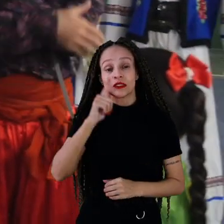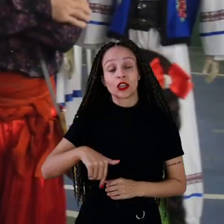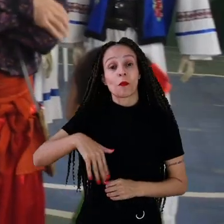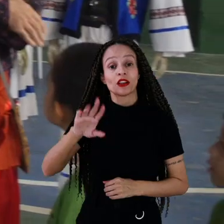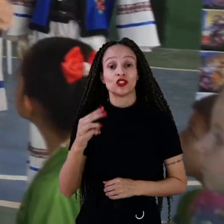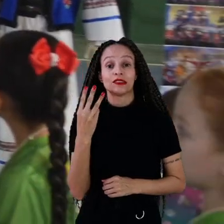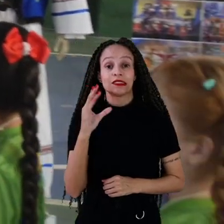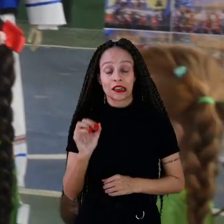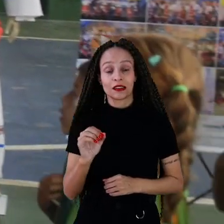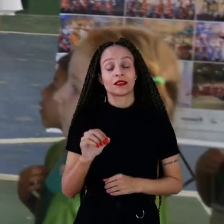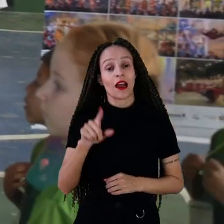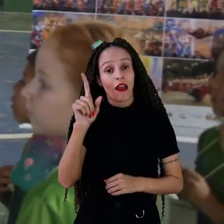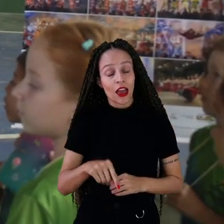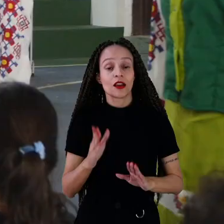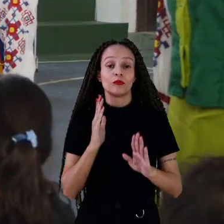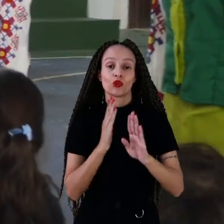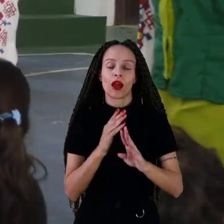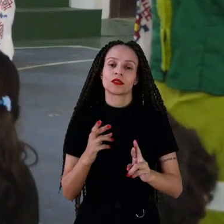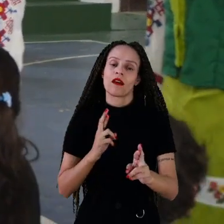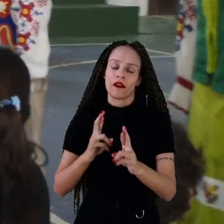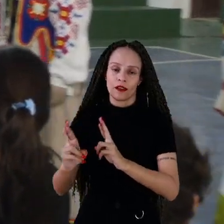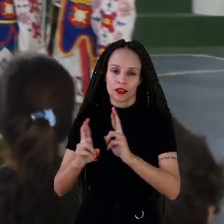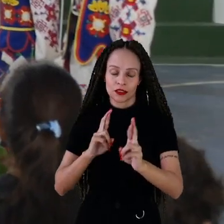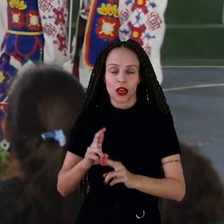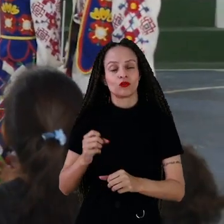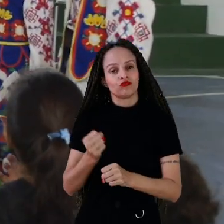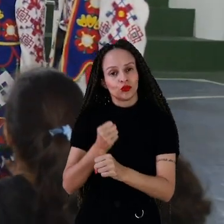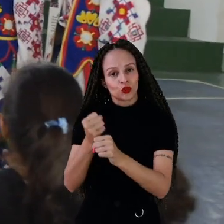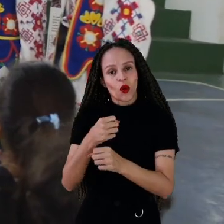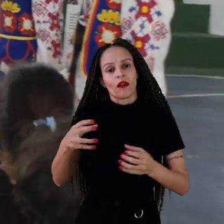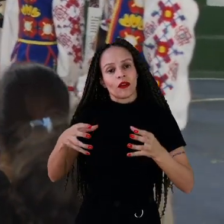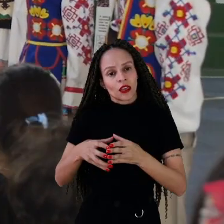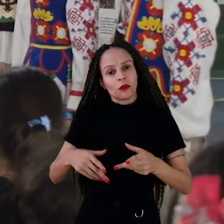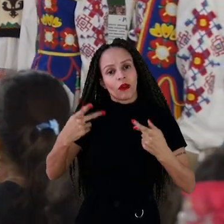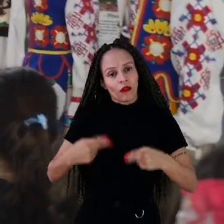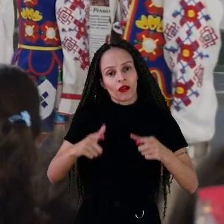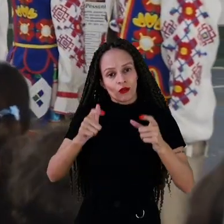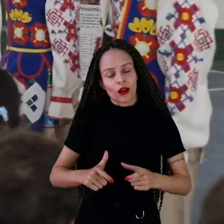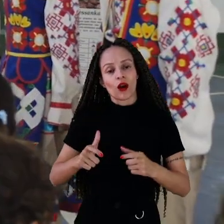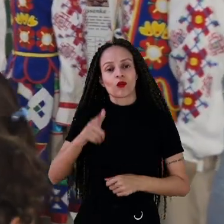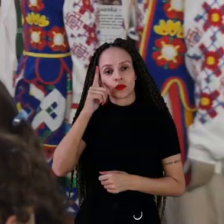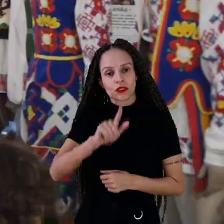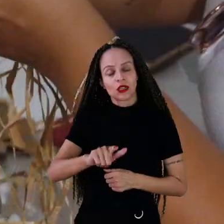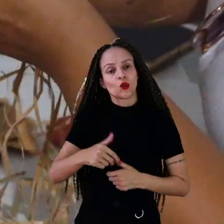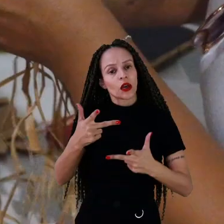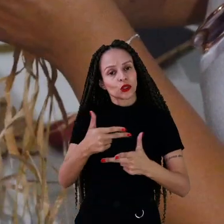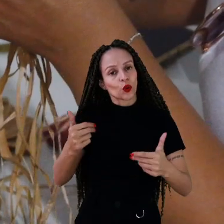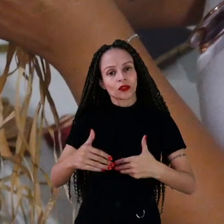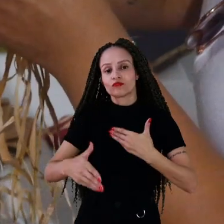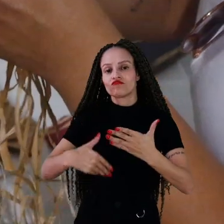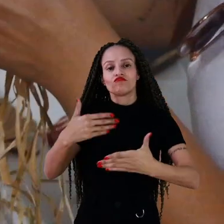manequim, a gente fechou com mais de 30. E isso foi fruto dessa relação que a gente construiu, que a nossa equipe local